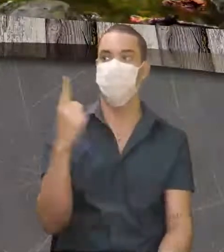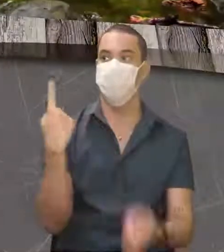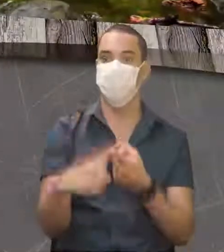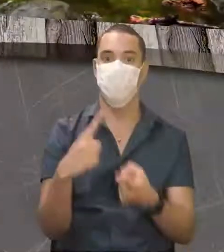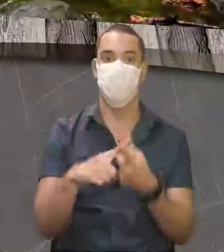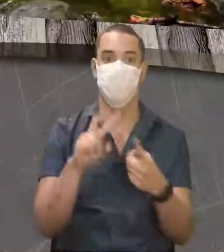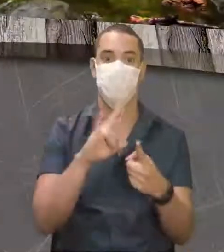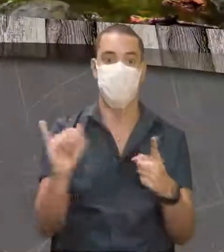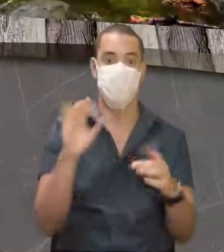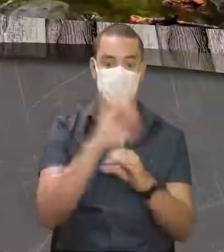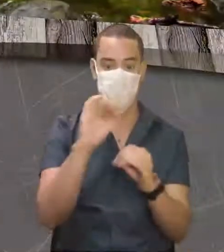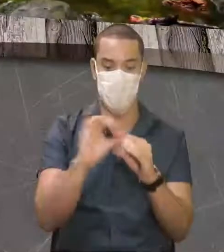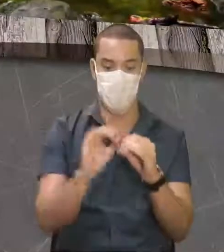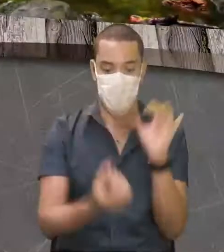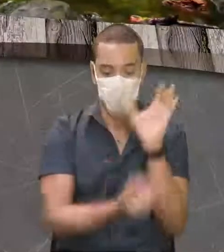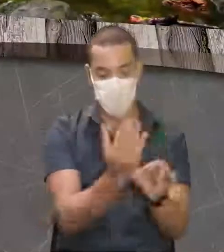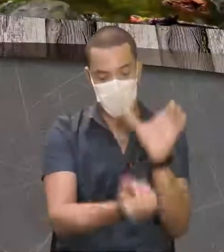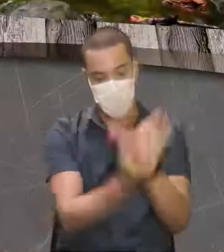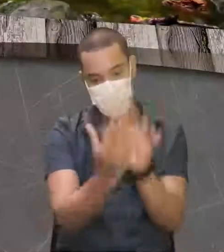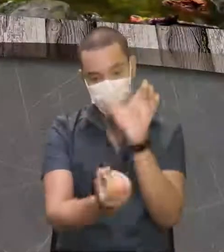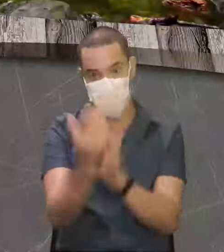estão multiplicando